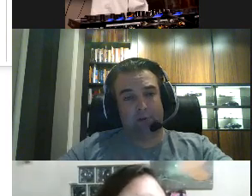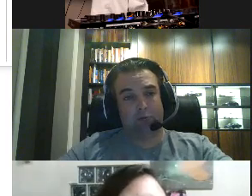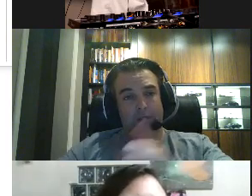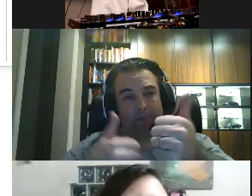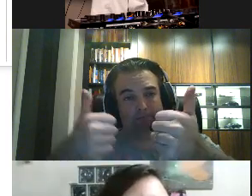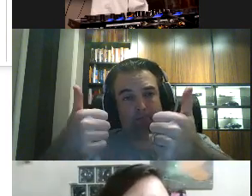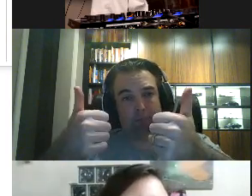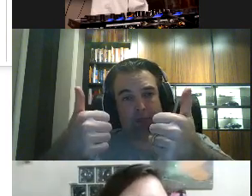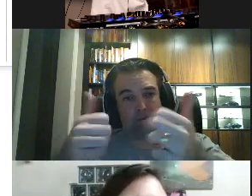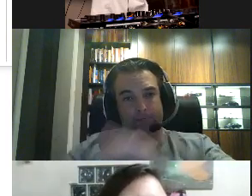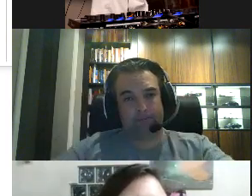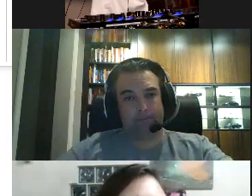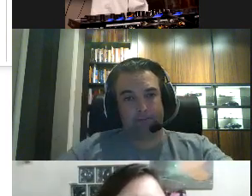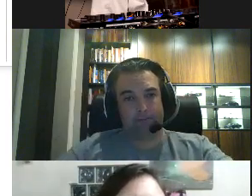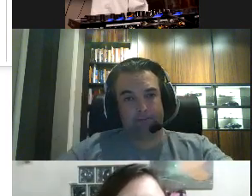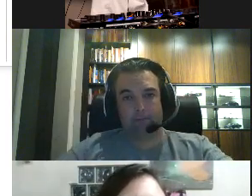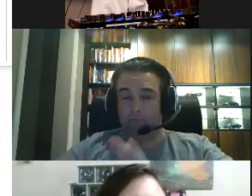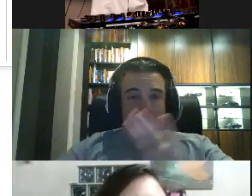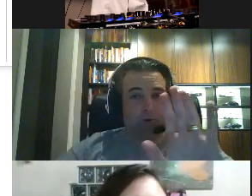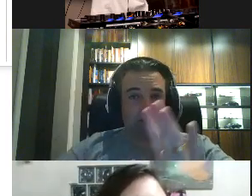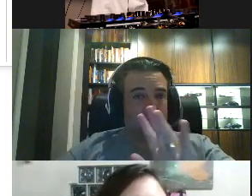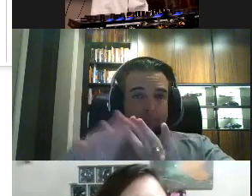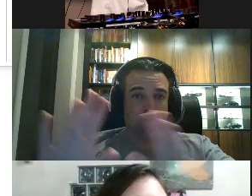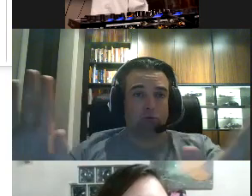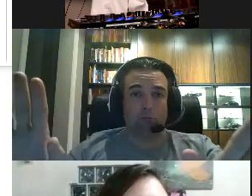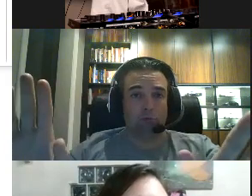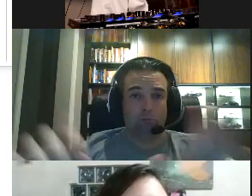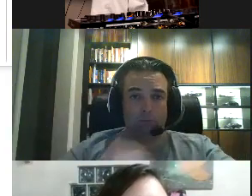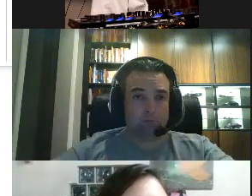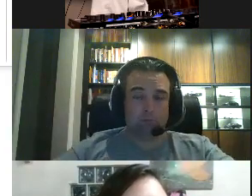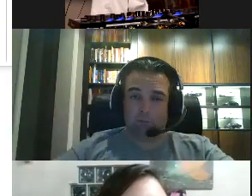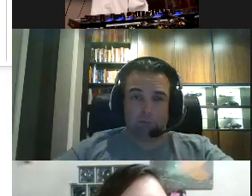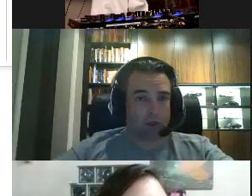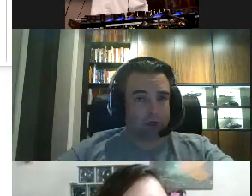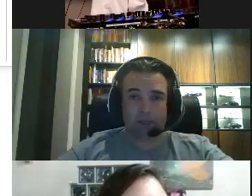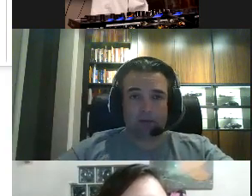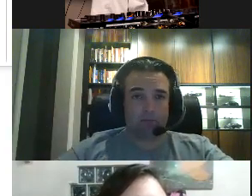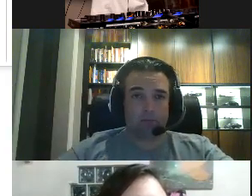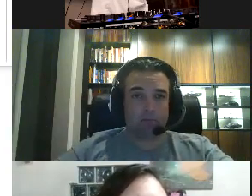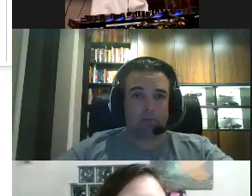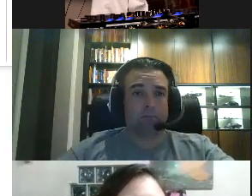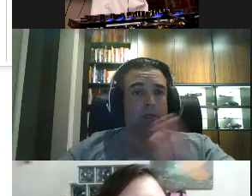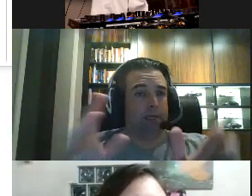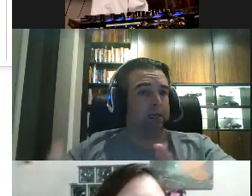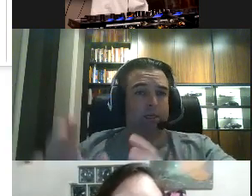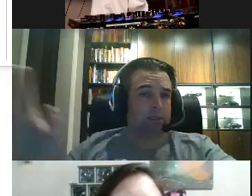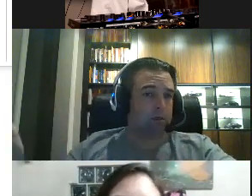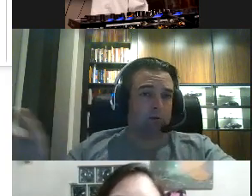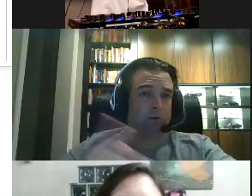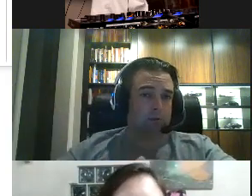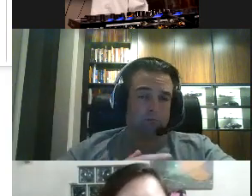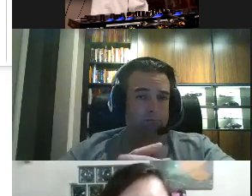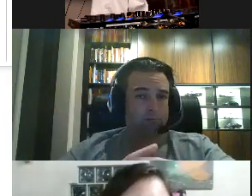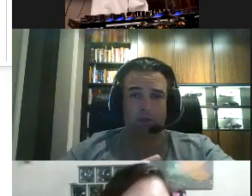subterrânea numa indústria? Pode. Não tem problema, não é para consumo. Pode captar. Legaliza